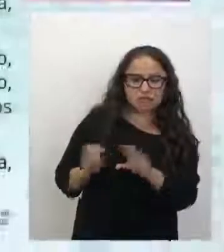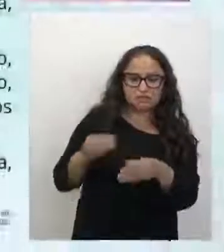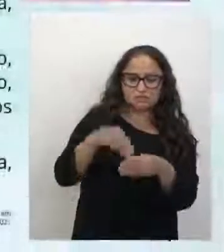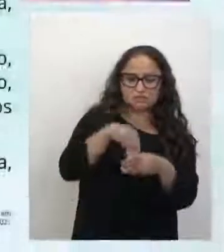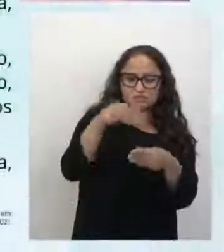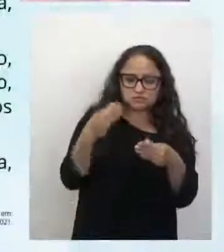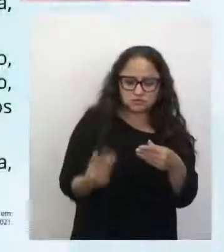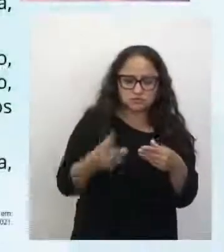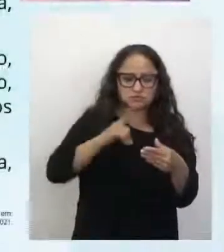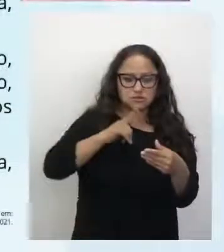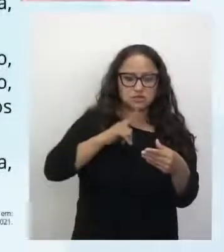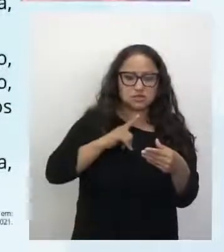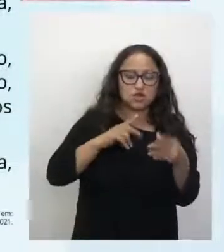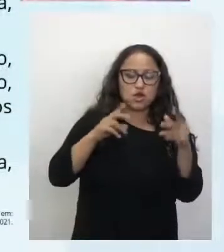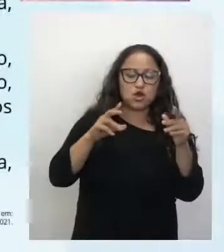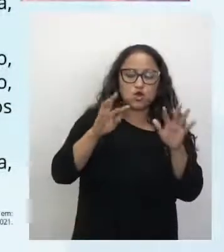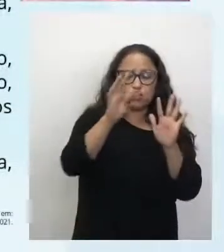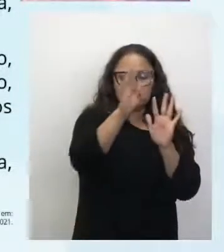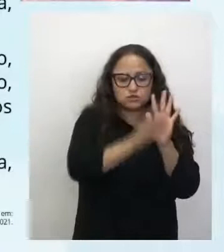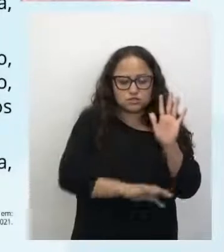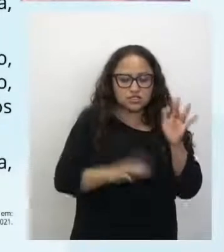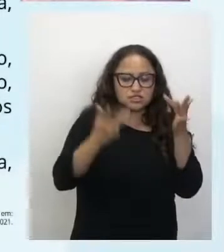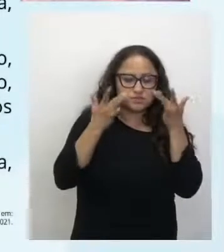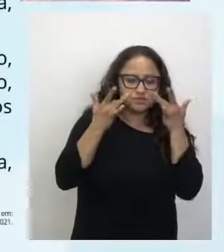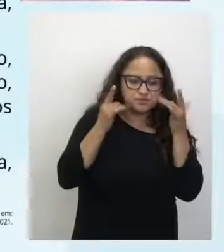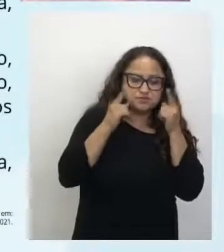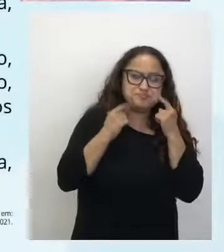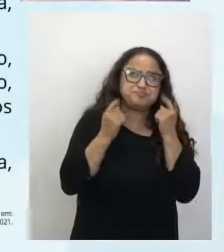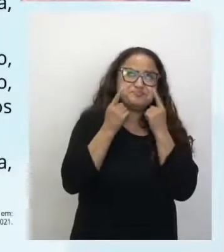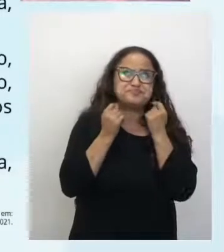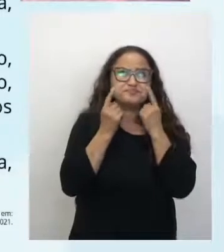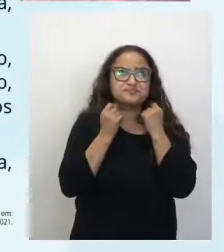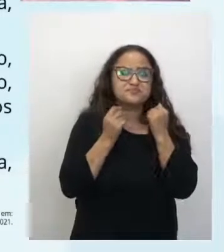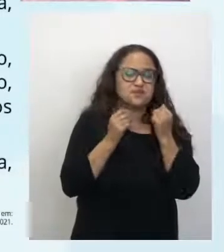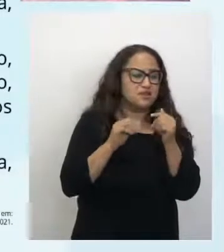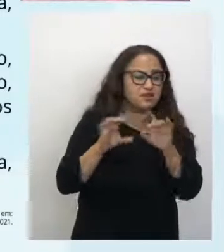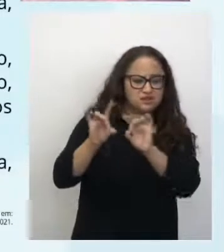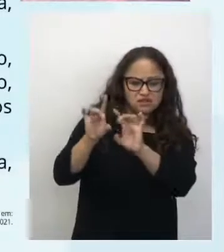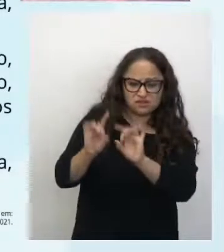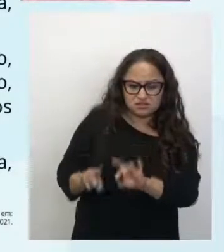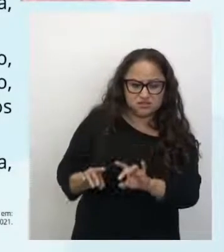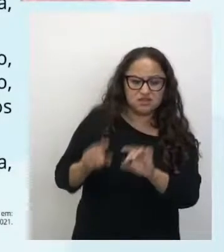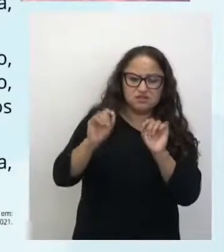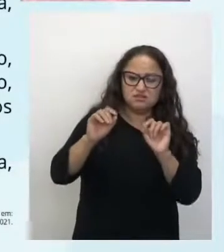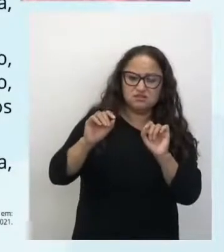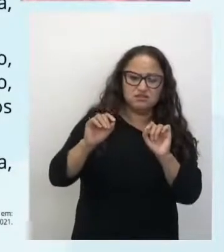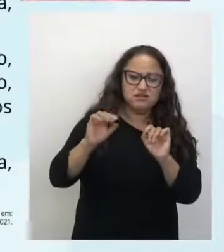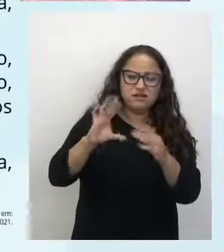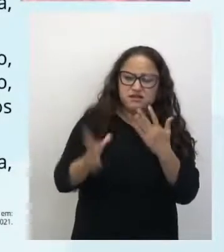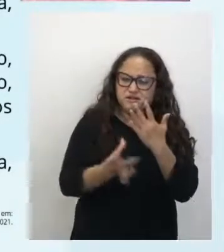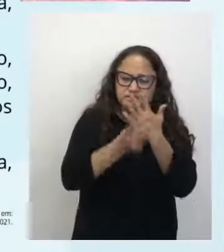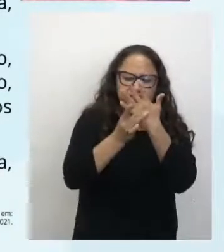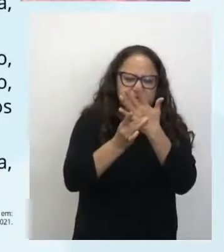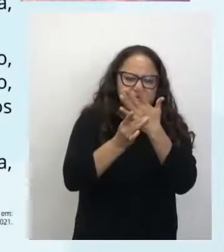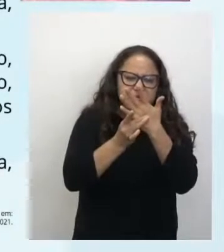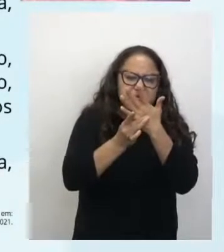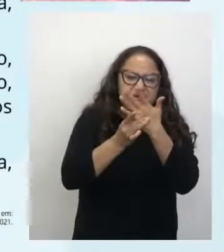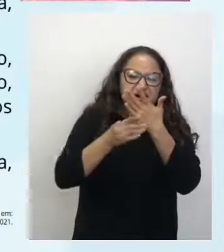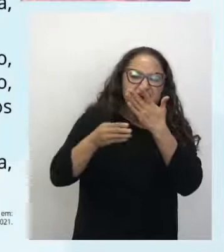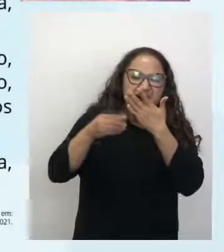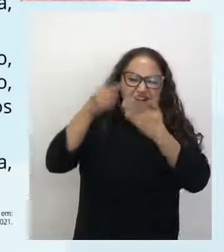o texto dramático, as técnicas de interpretação, que são várias, né, gente? Realismo, né, teatro realista, teatro